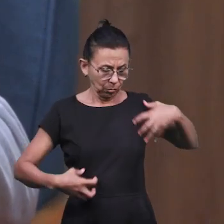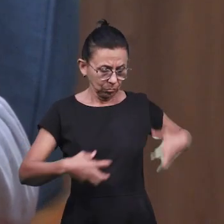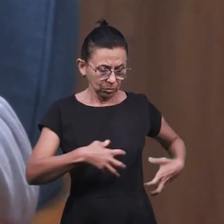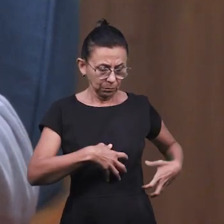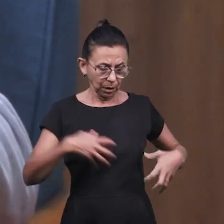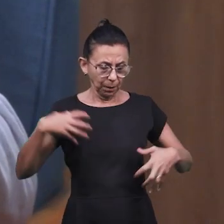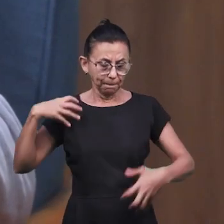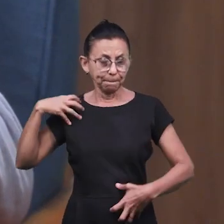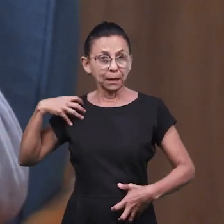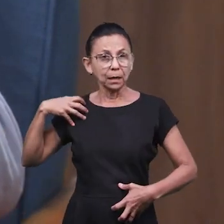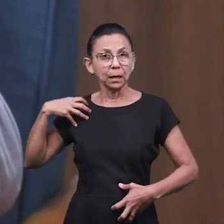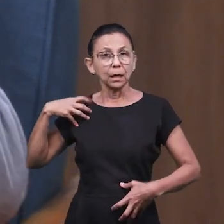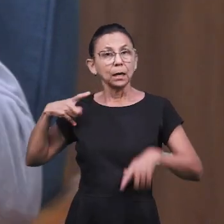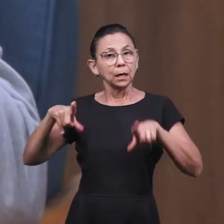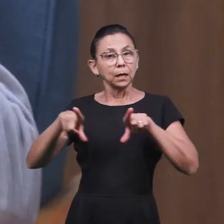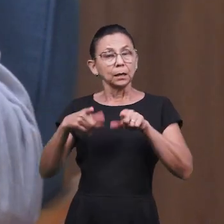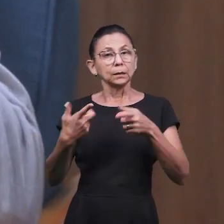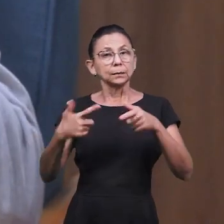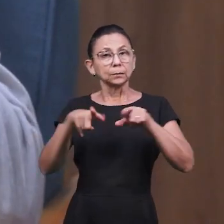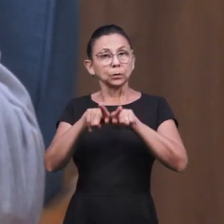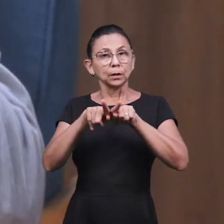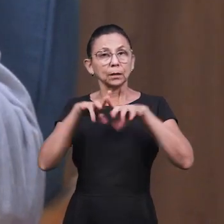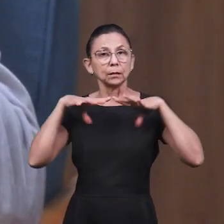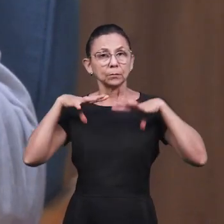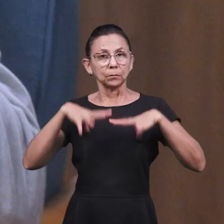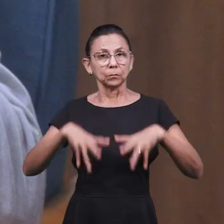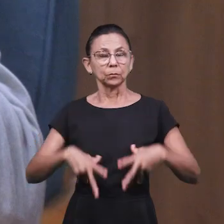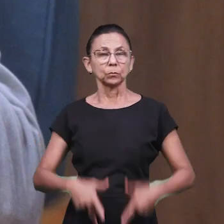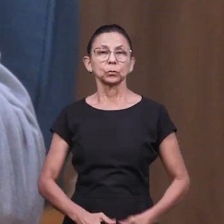corpo e ao mesmo tempo ele purifica,